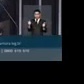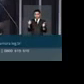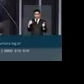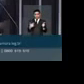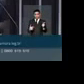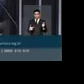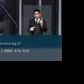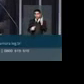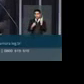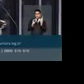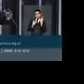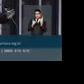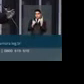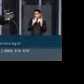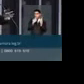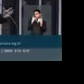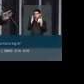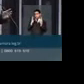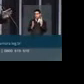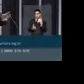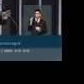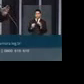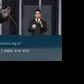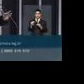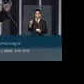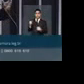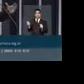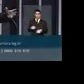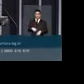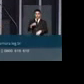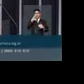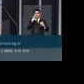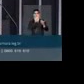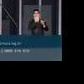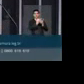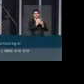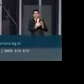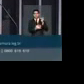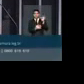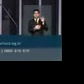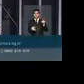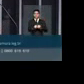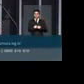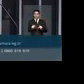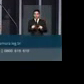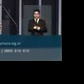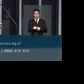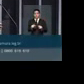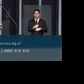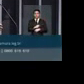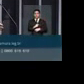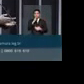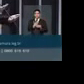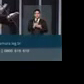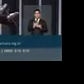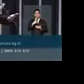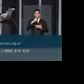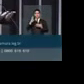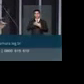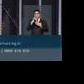só. Ainda bem que se pode acreditar que nesse país ainda há pessoas